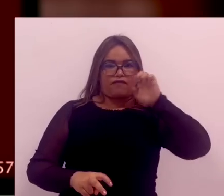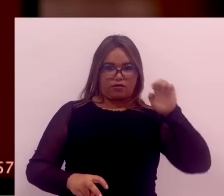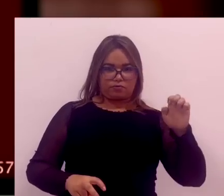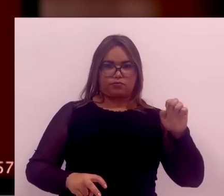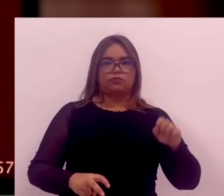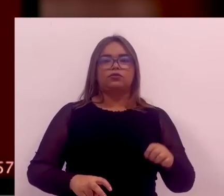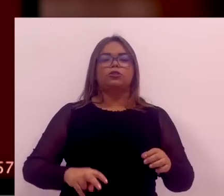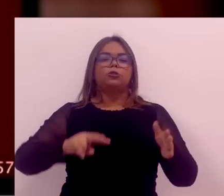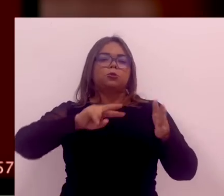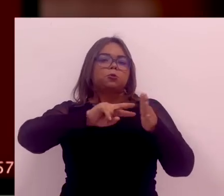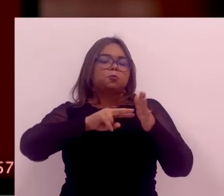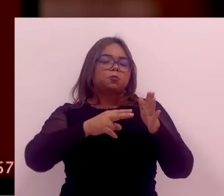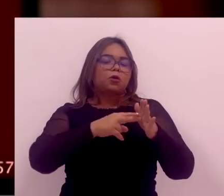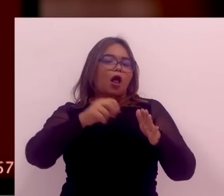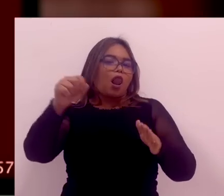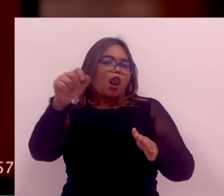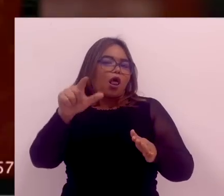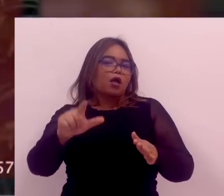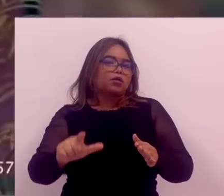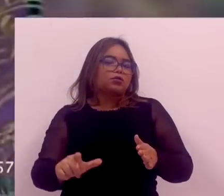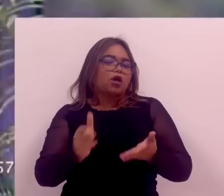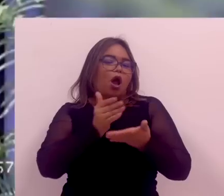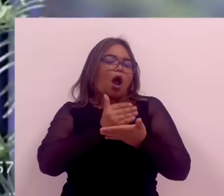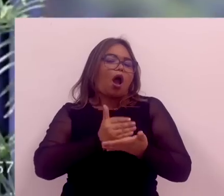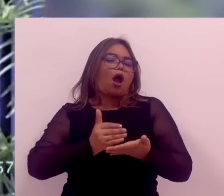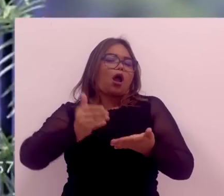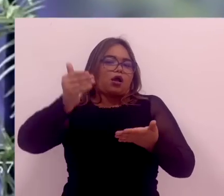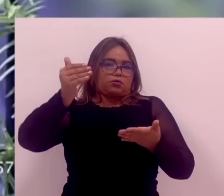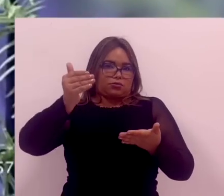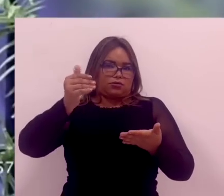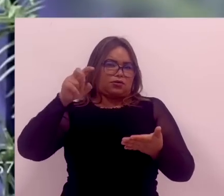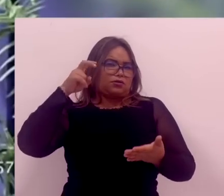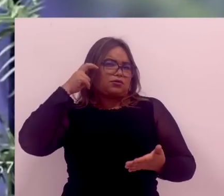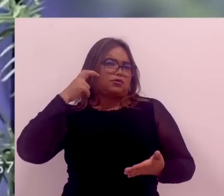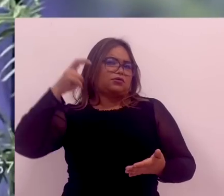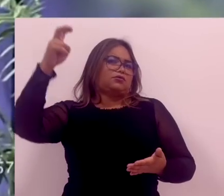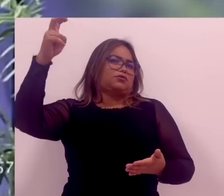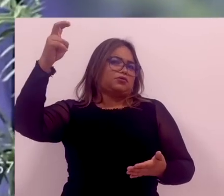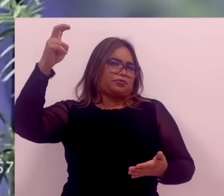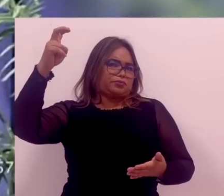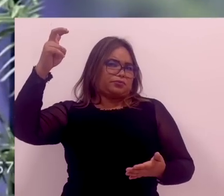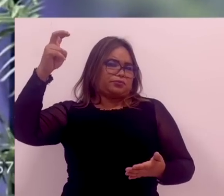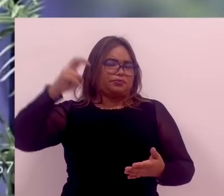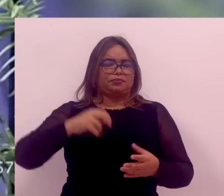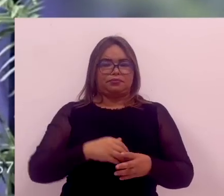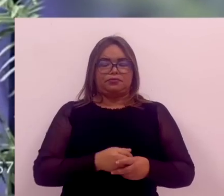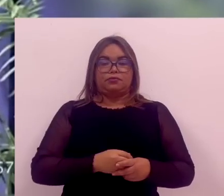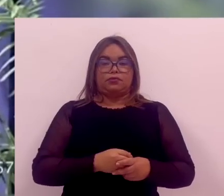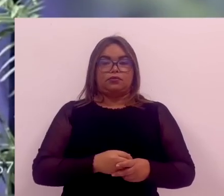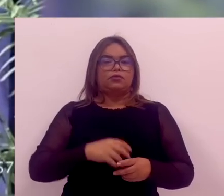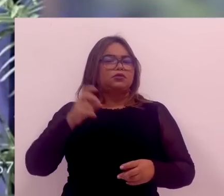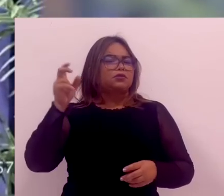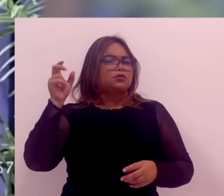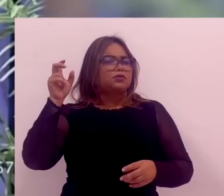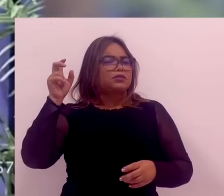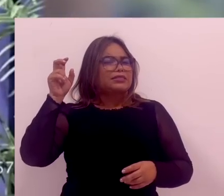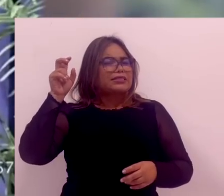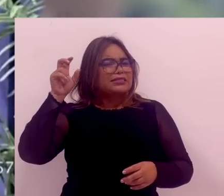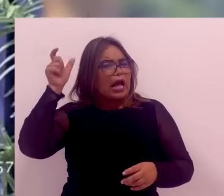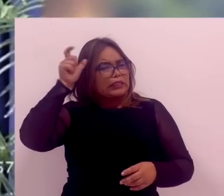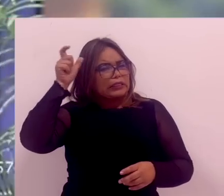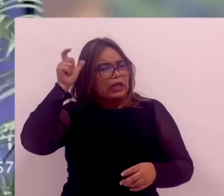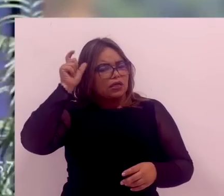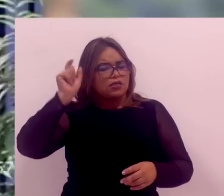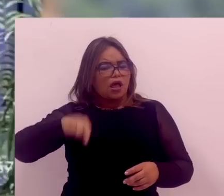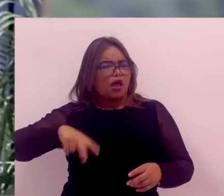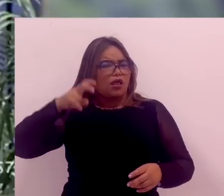ou dragão que tentou a Eva. E o dragão é um símbolo antigo da luz astral, o princípio primordial. Essa é a sabedoria do